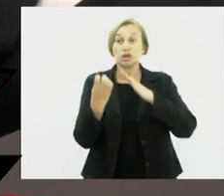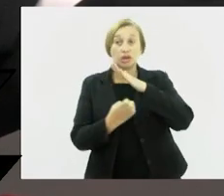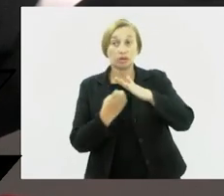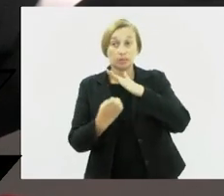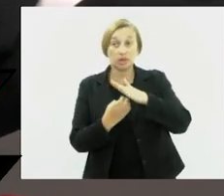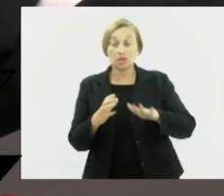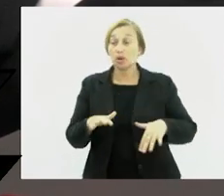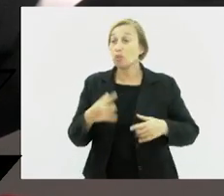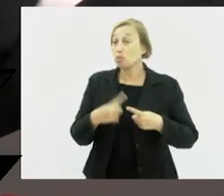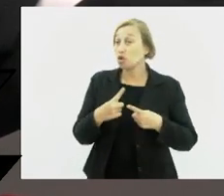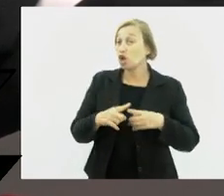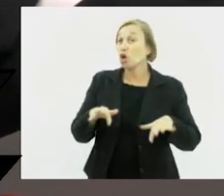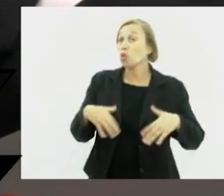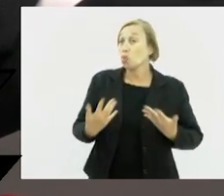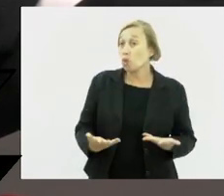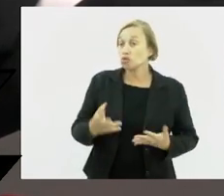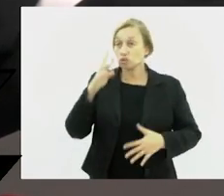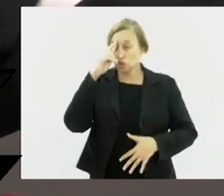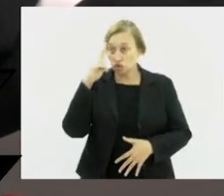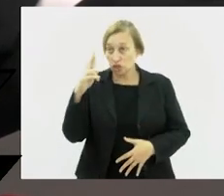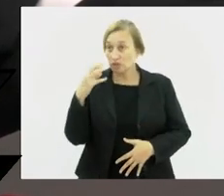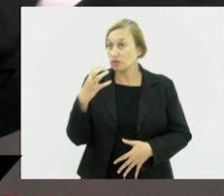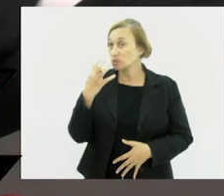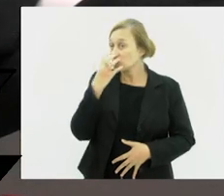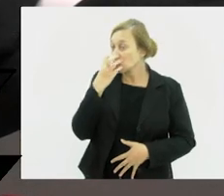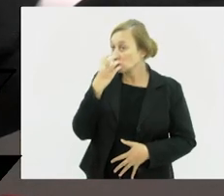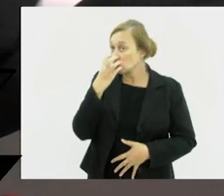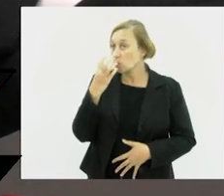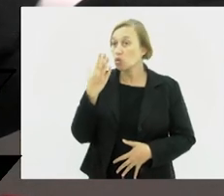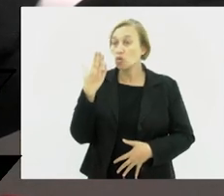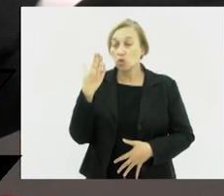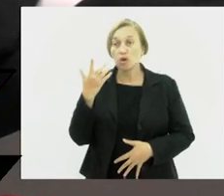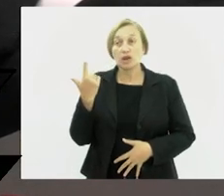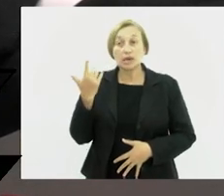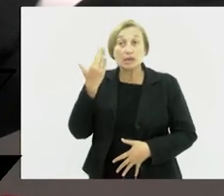gente consegue ter um controle maior